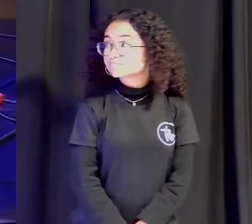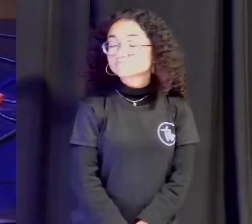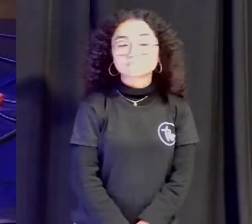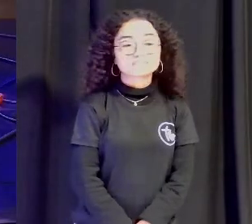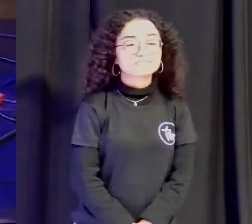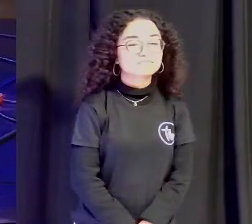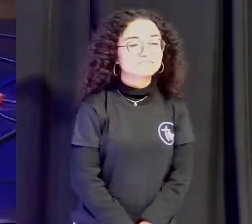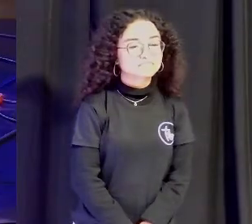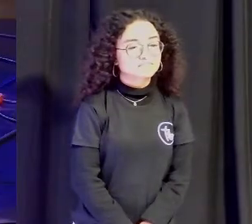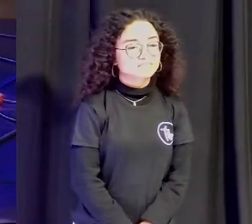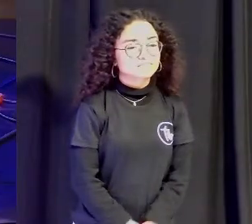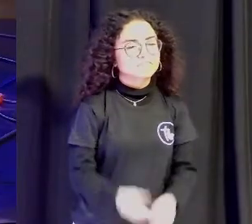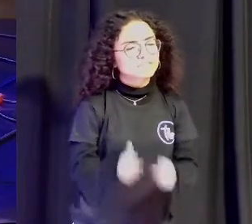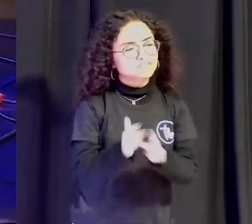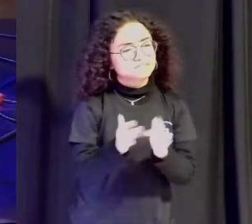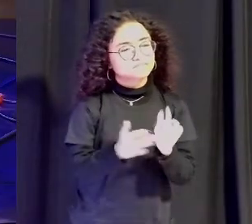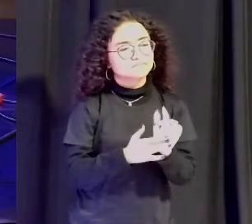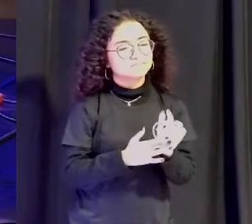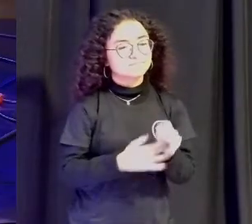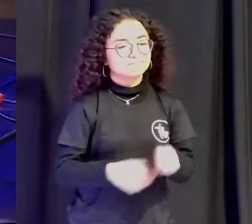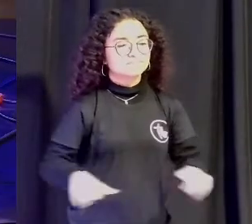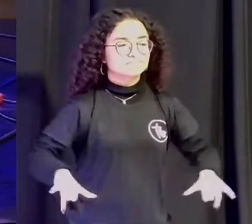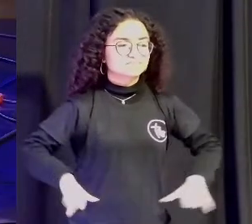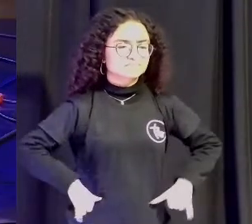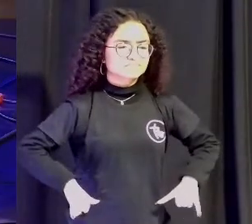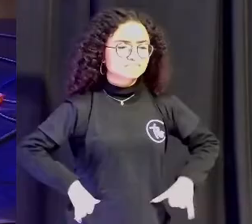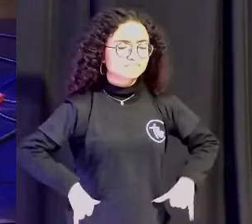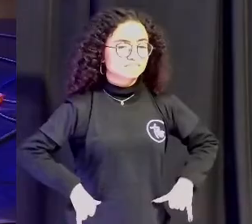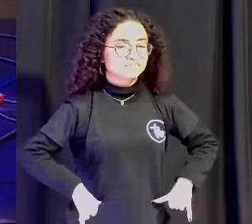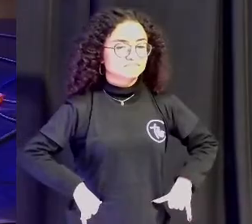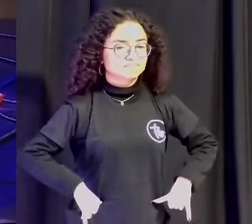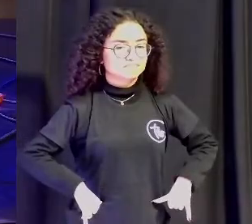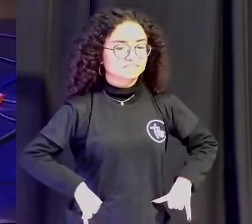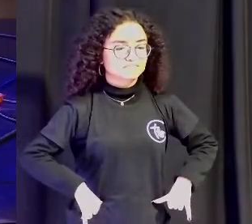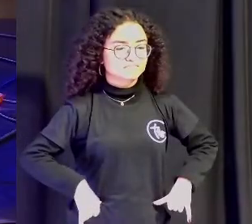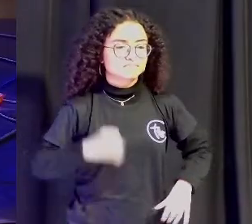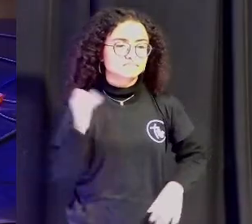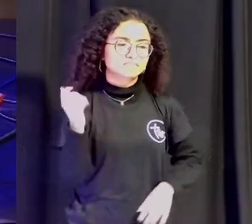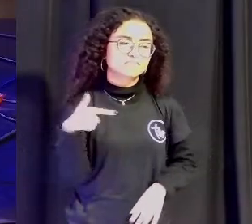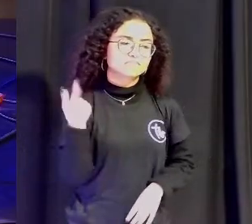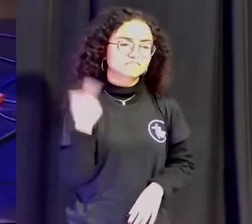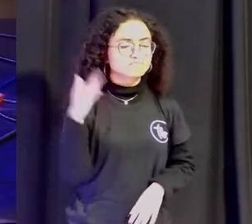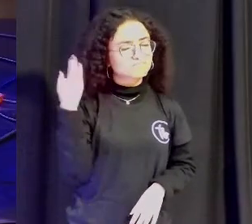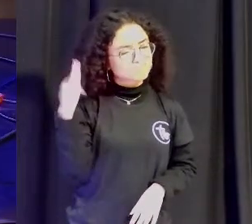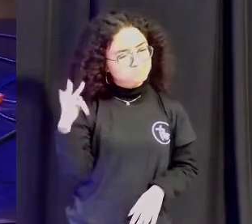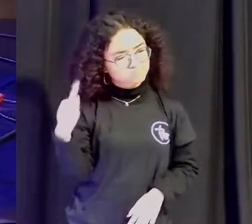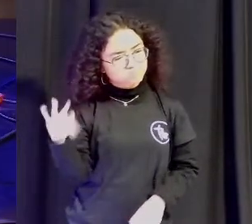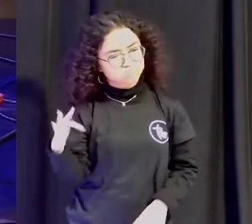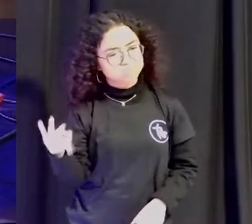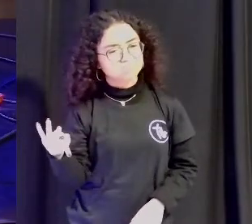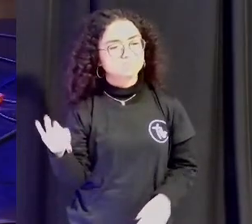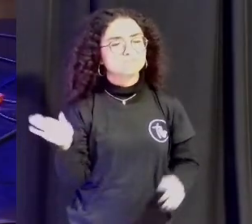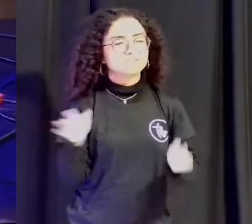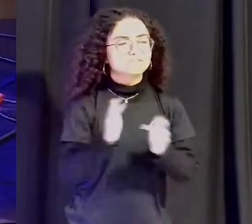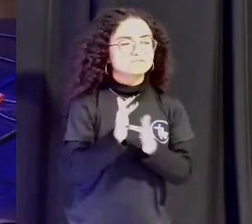Ele tomou sobre si as nossas dores, Ele levou sobre